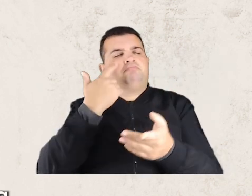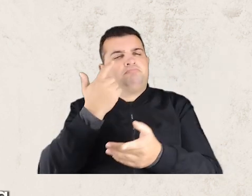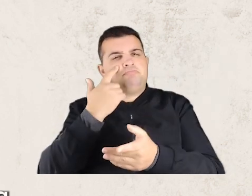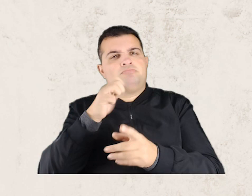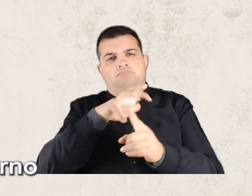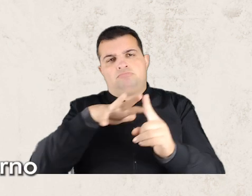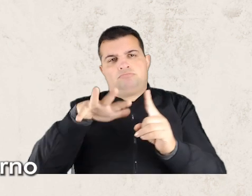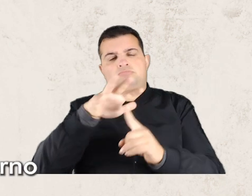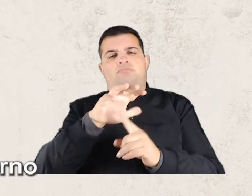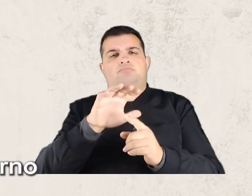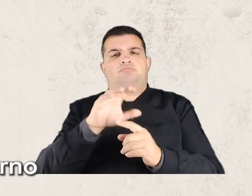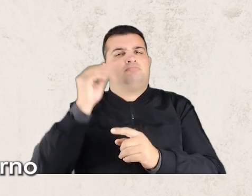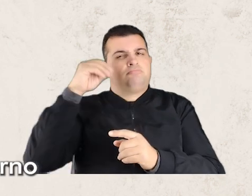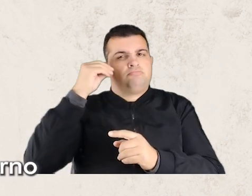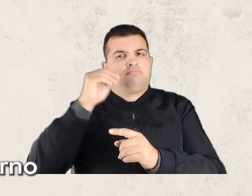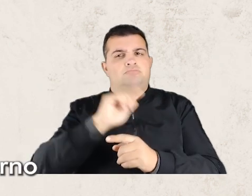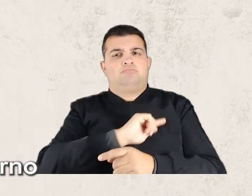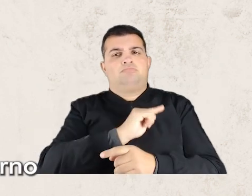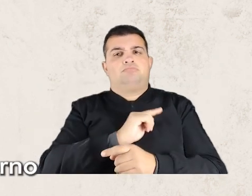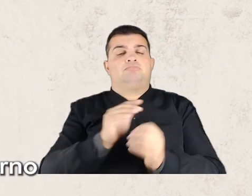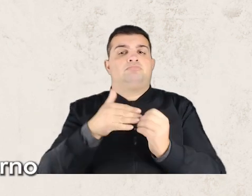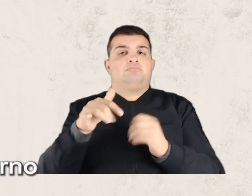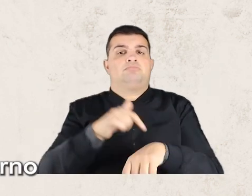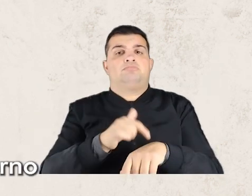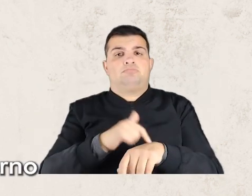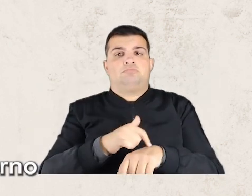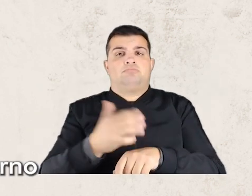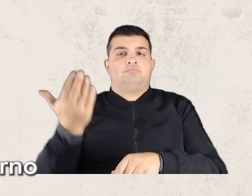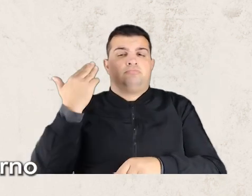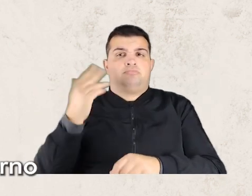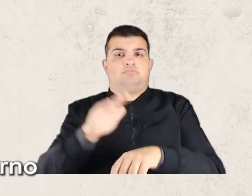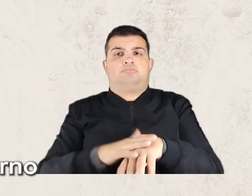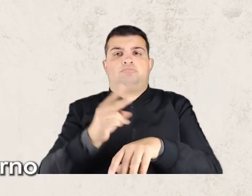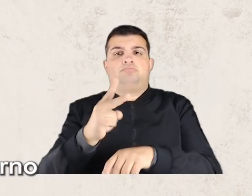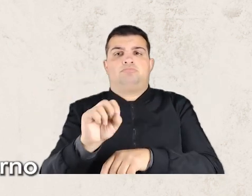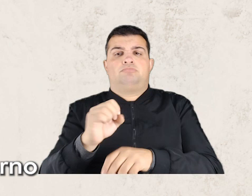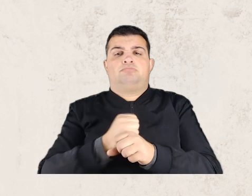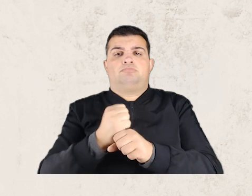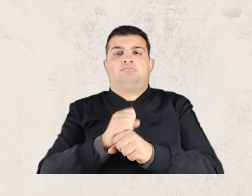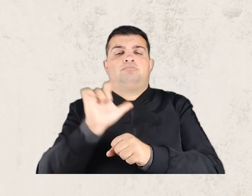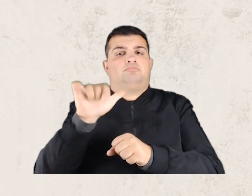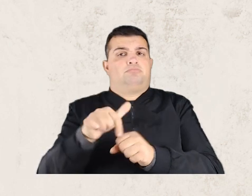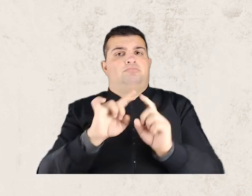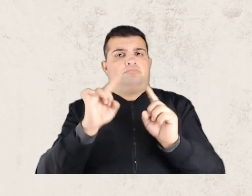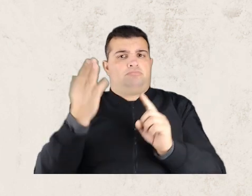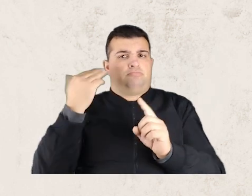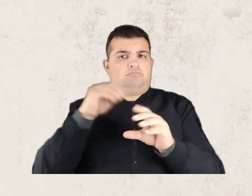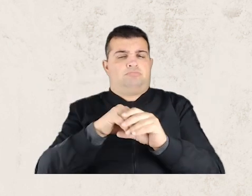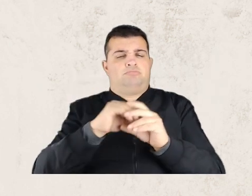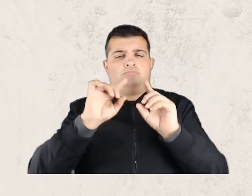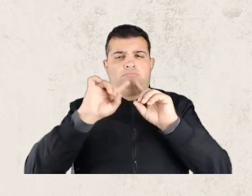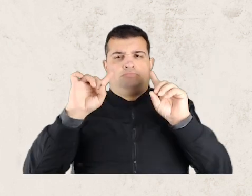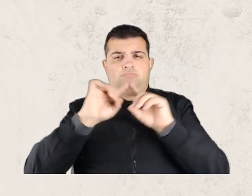de Psicologia e dissemos, nós viemos oferecer ao governo Lula um cartão de visitas para apresentar a